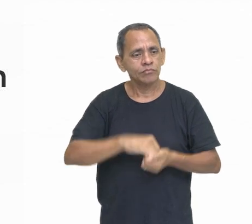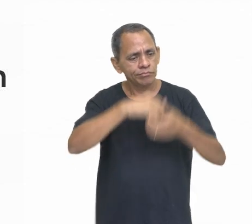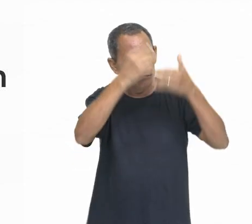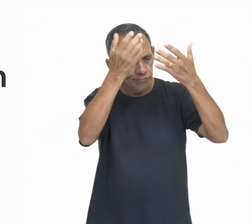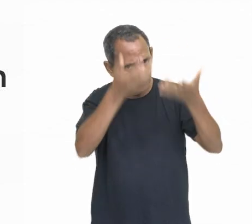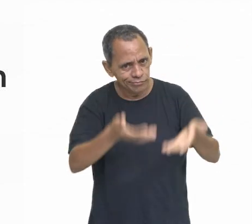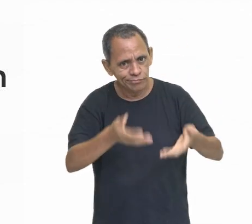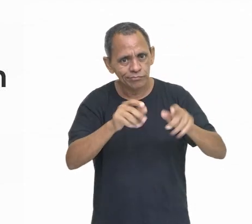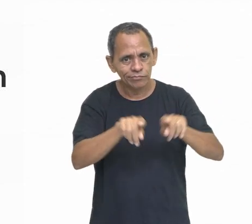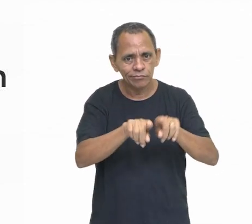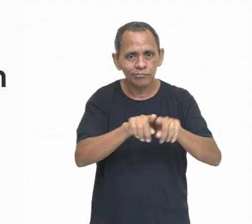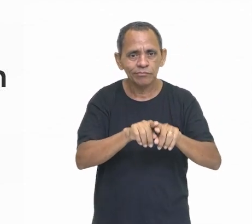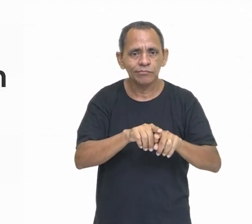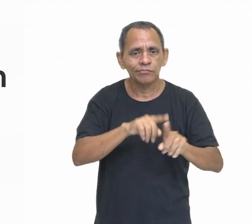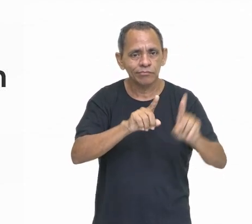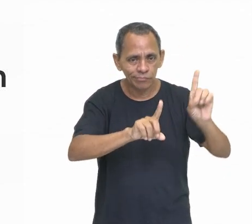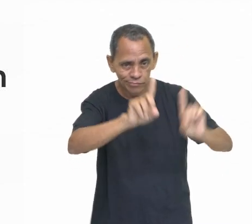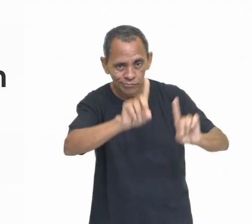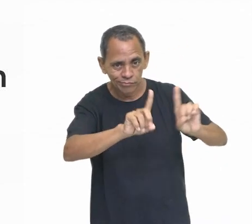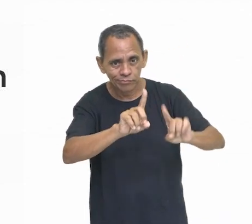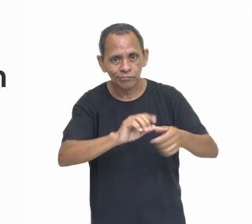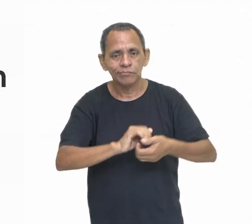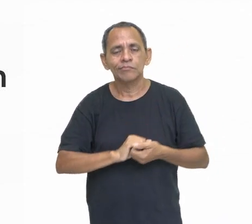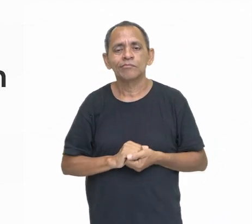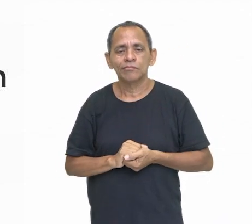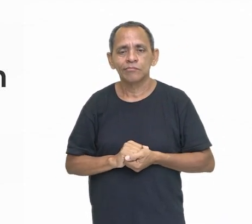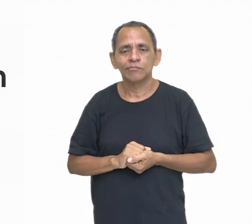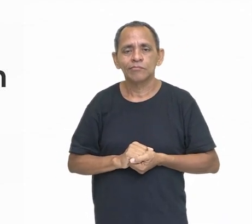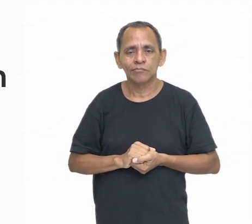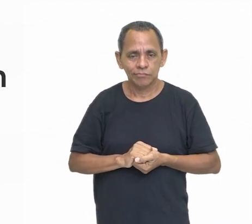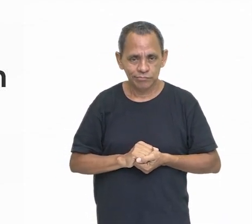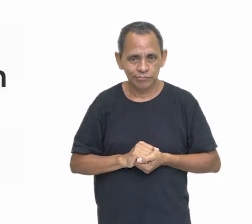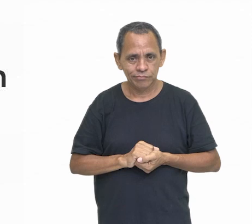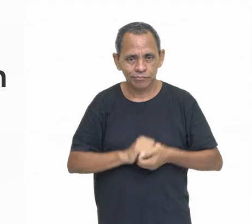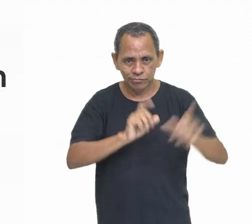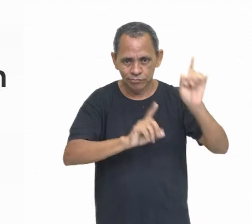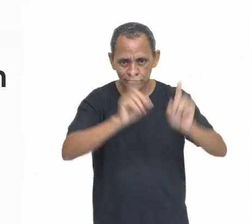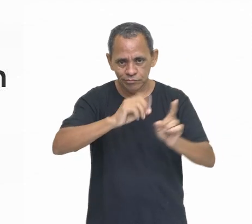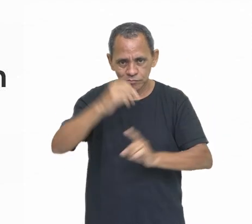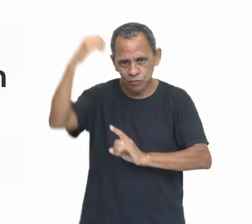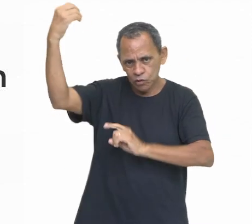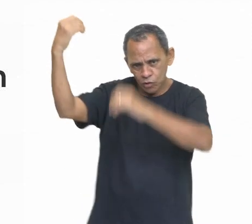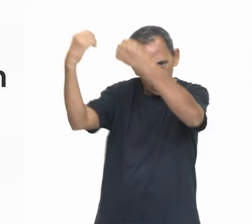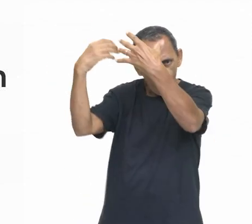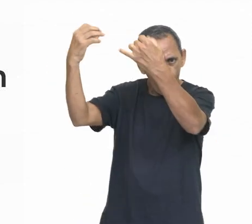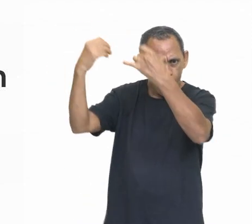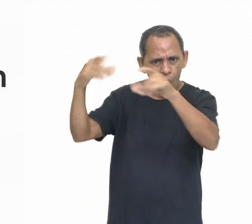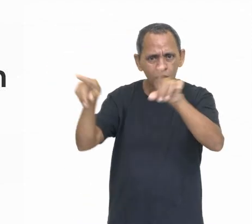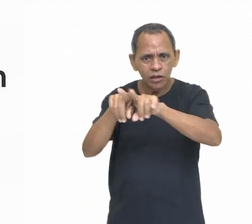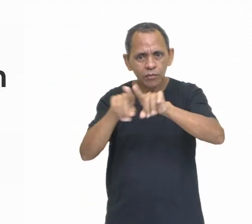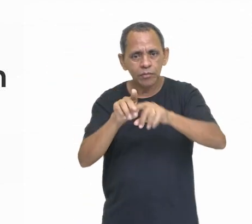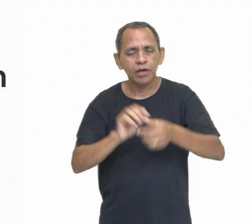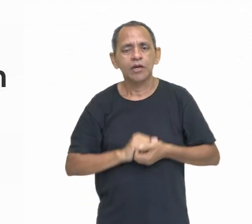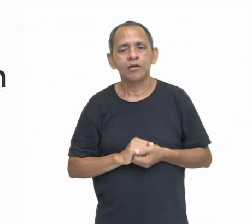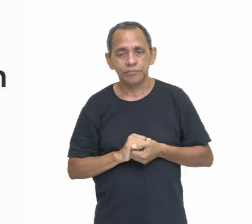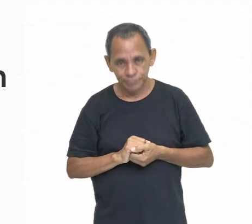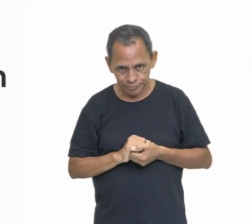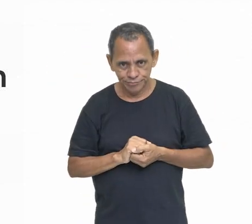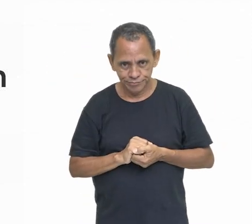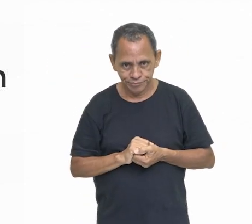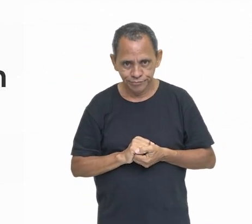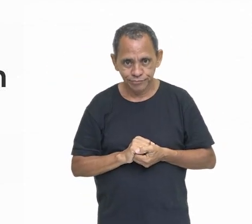esse deus. O Shaak, deus da chuva, né, e o Itzamá, deus da